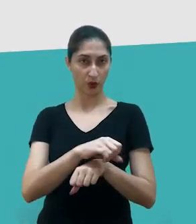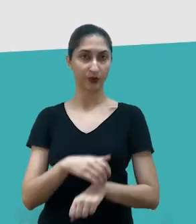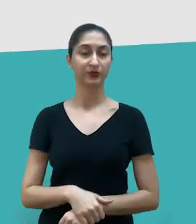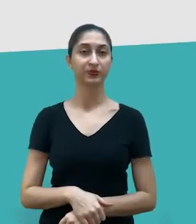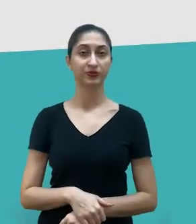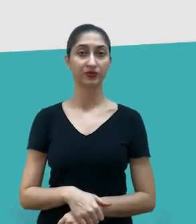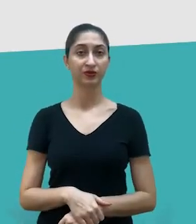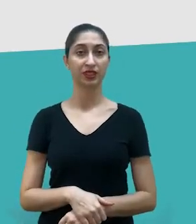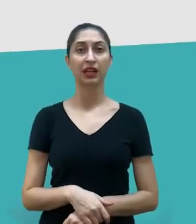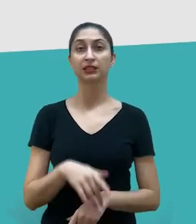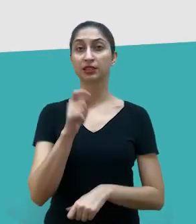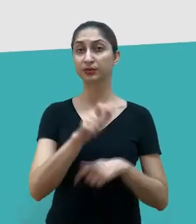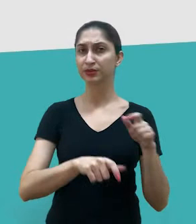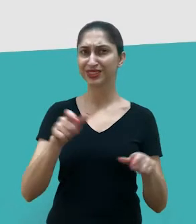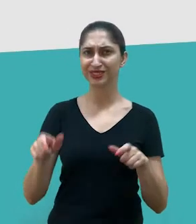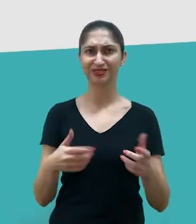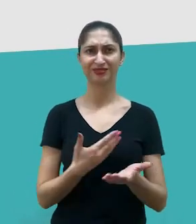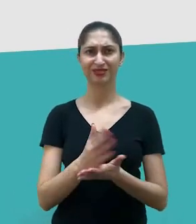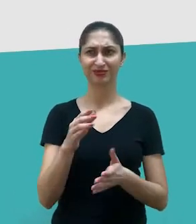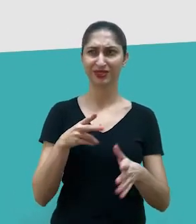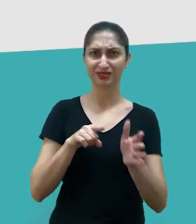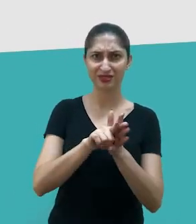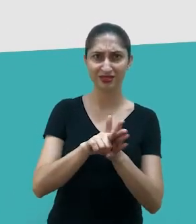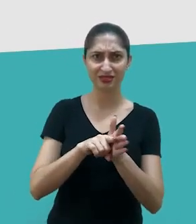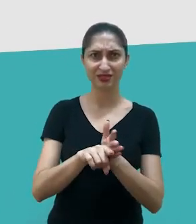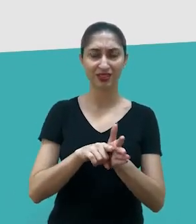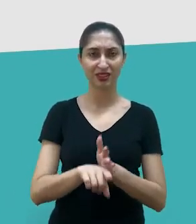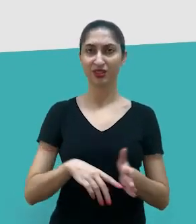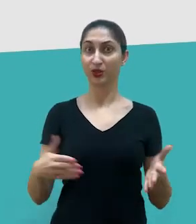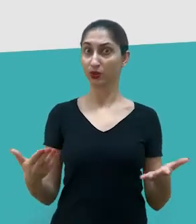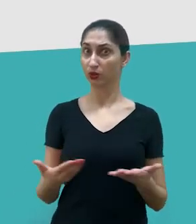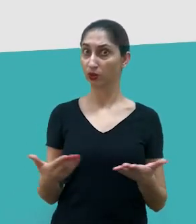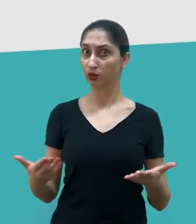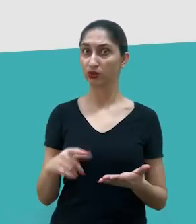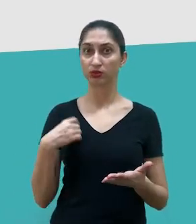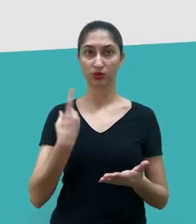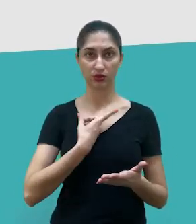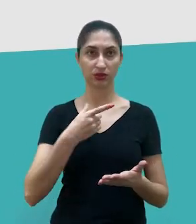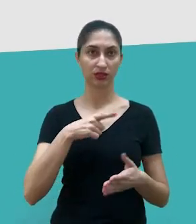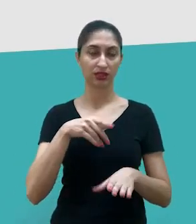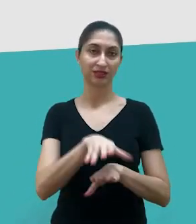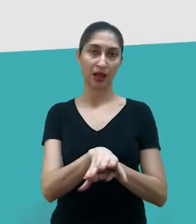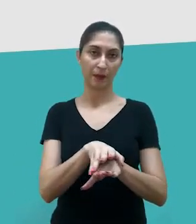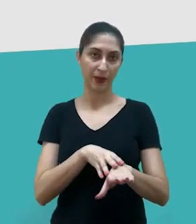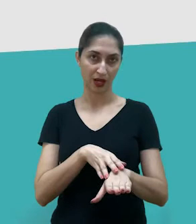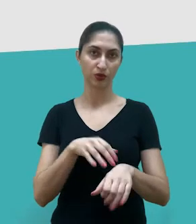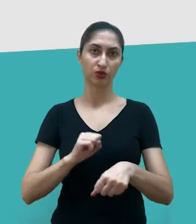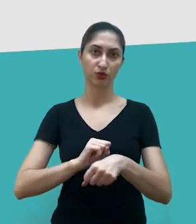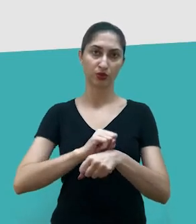os consumidores começaram a pesquisar e hoje a gente tem os sapatos, porque a gente ainda não